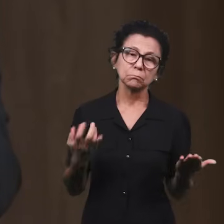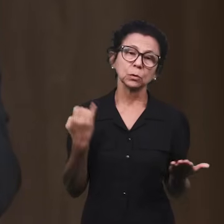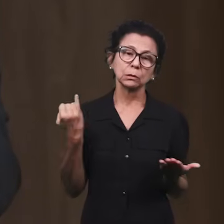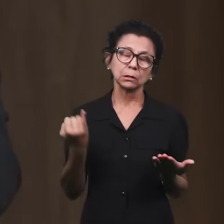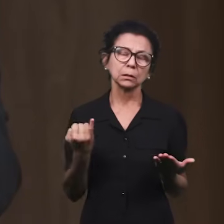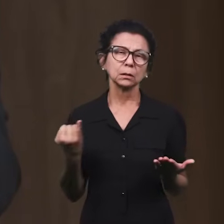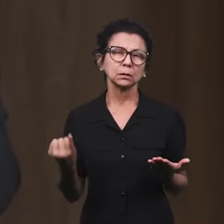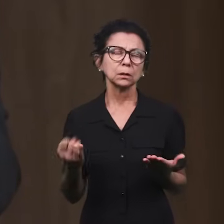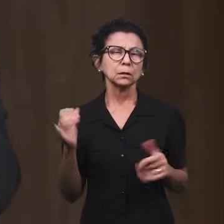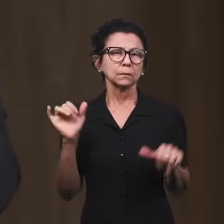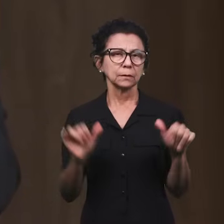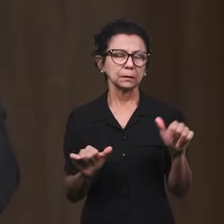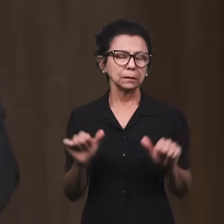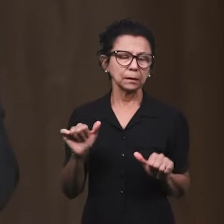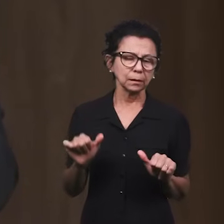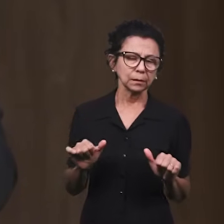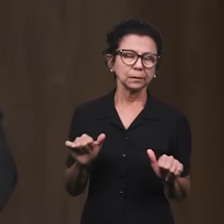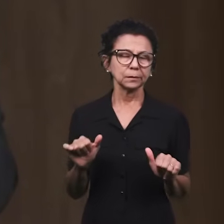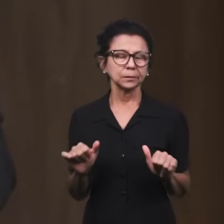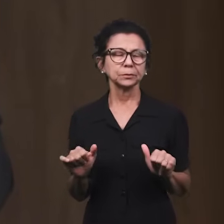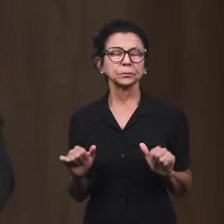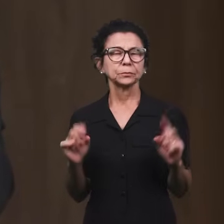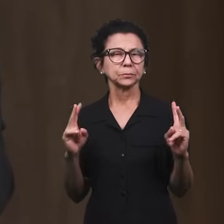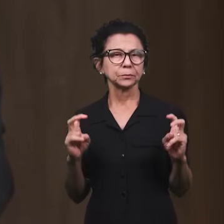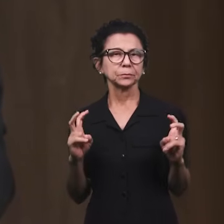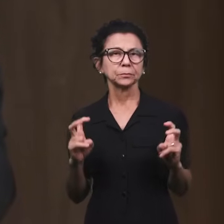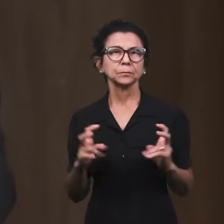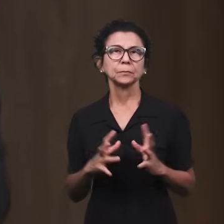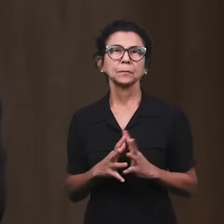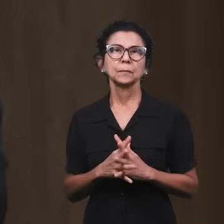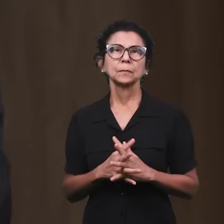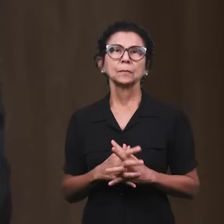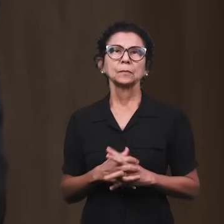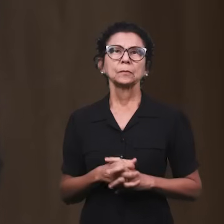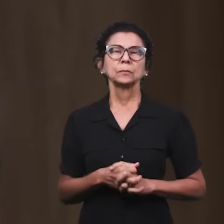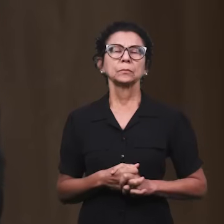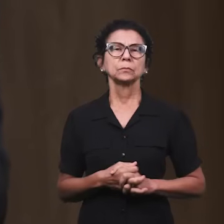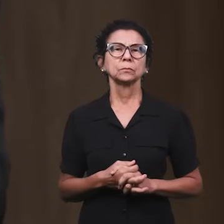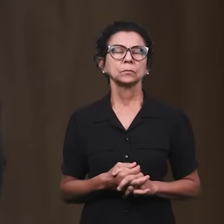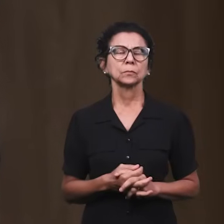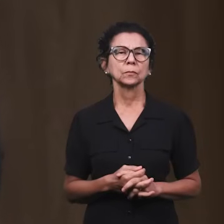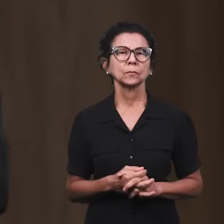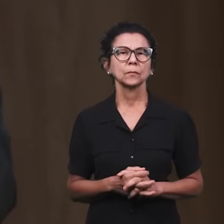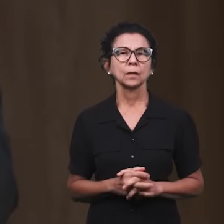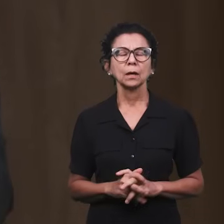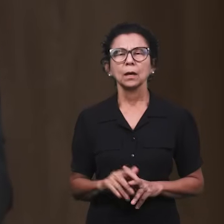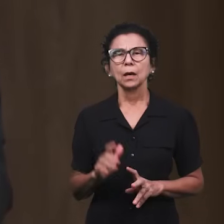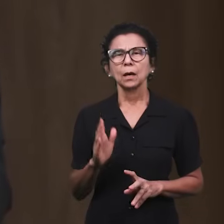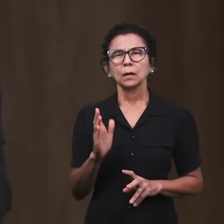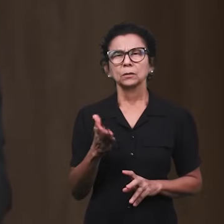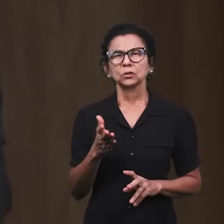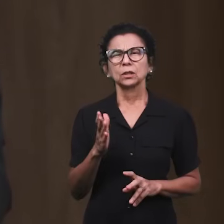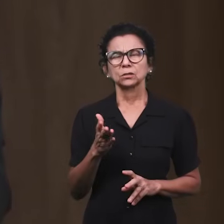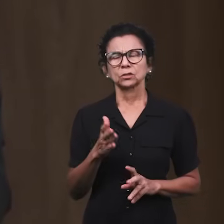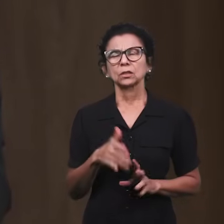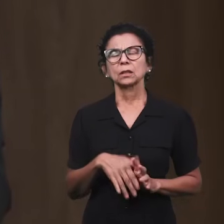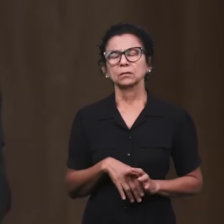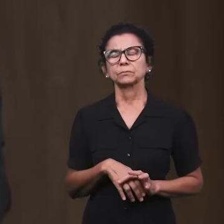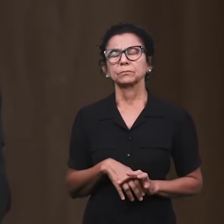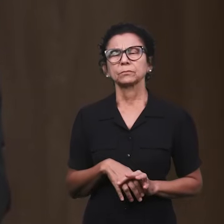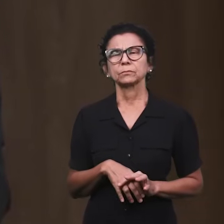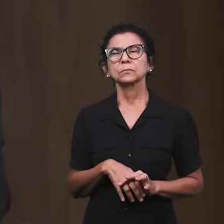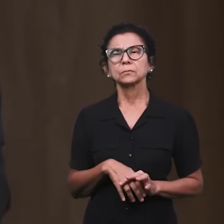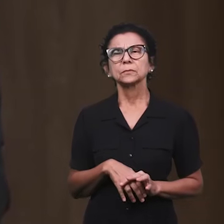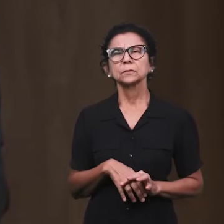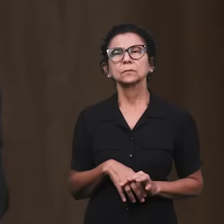gente olhar com mais calma. Por exemplo, é de conhecimento, né, esse é um fato, né, Douglas, que o